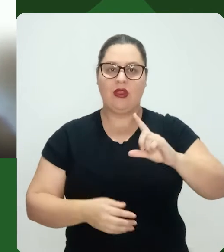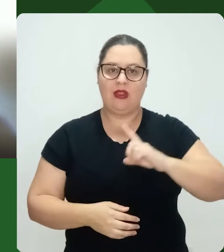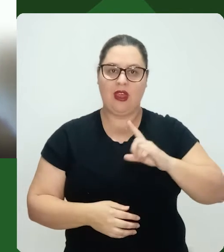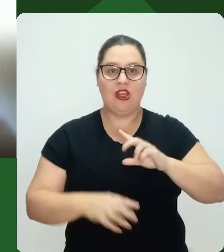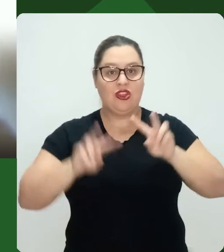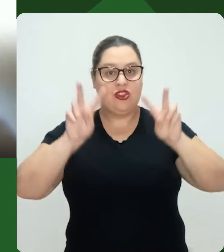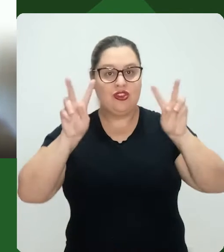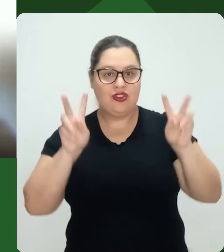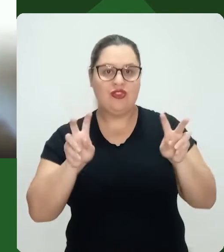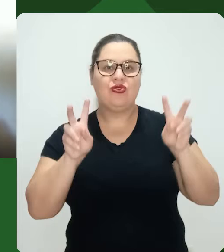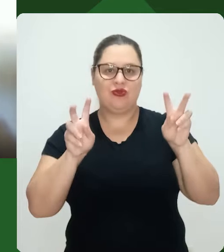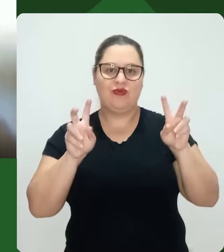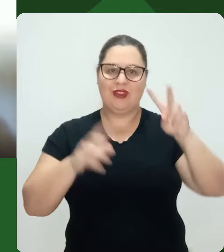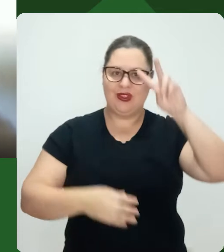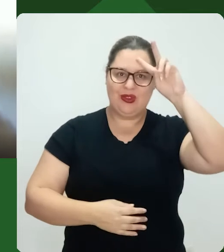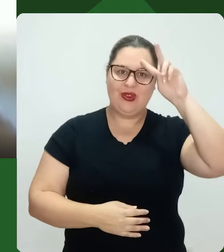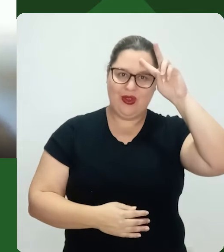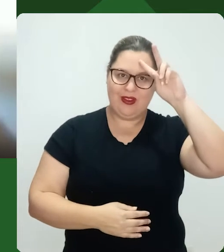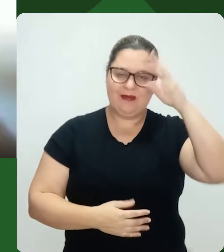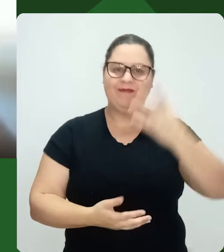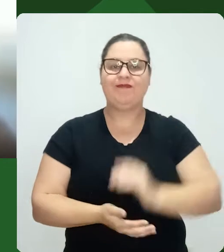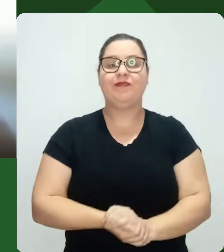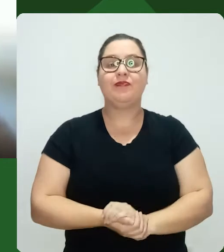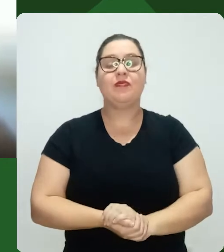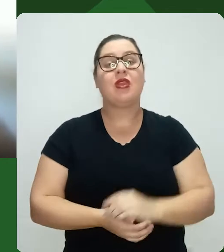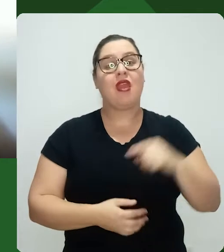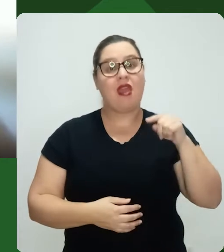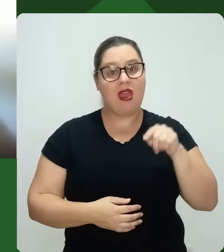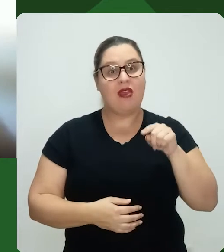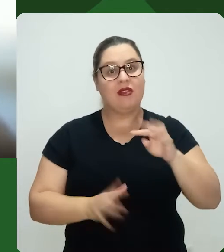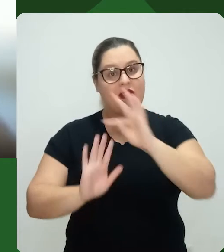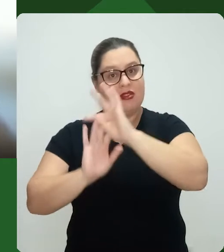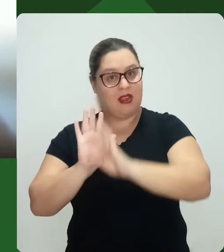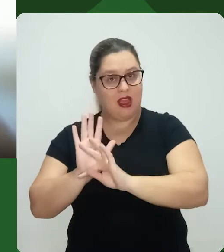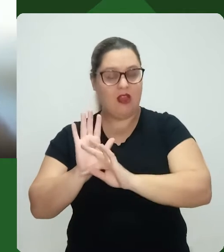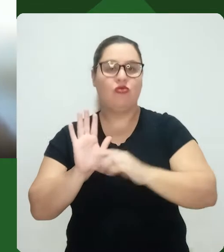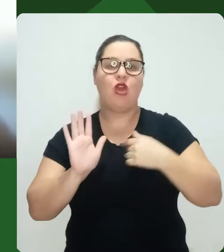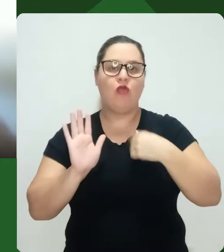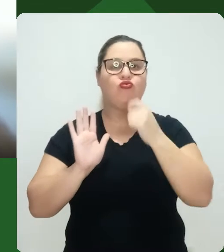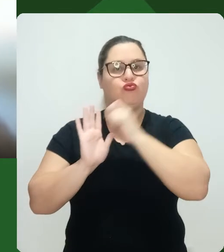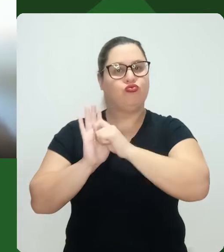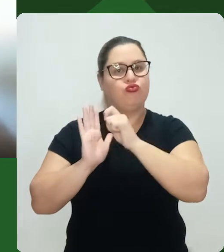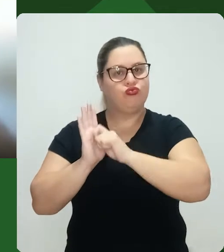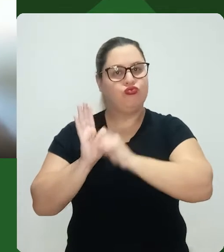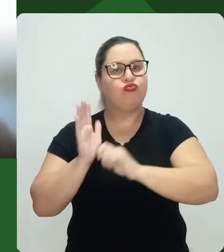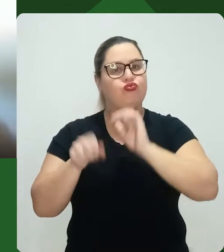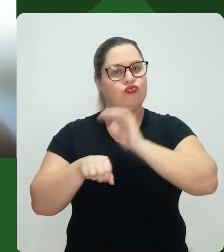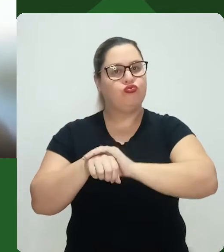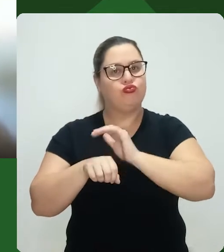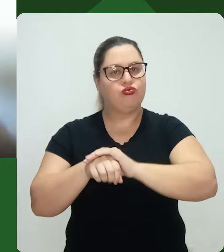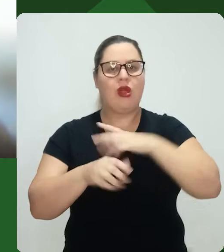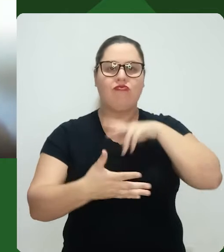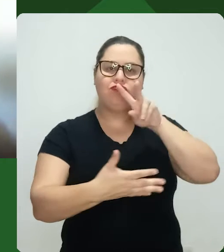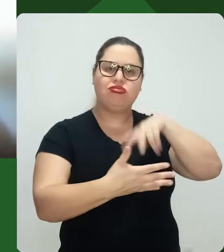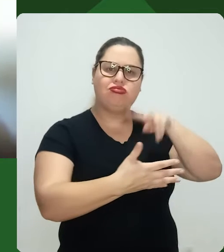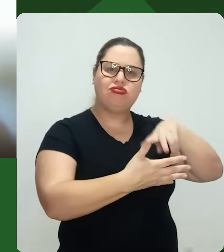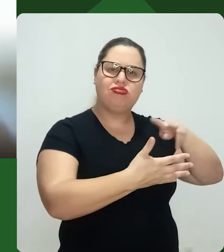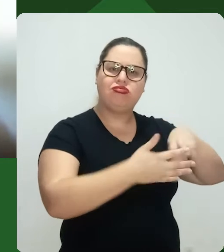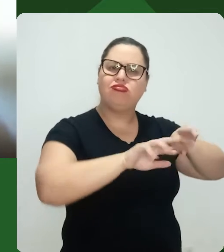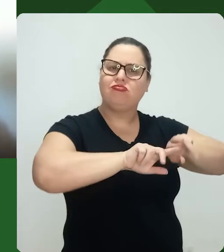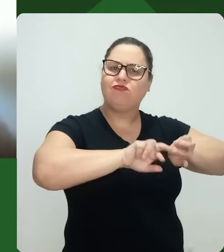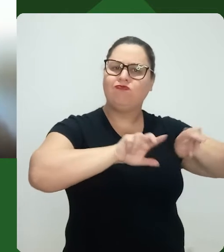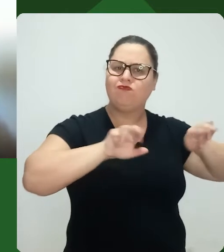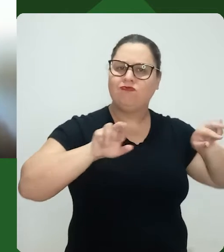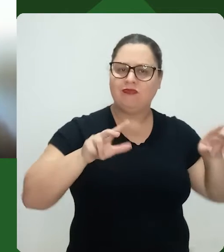nos contando, né, sobre o que a gente está discutindo no texto que tem o título sobre história, justamente. Esse texto